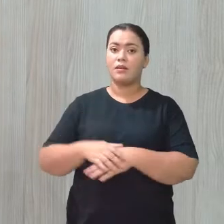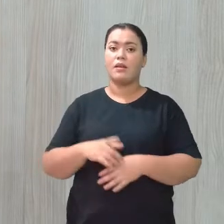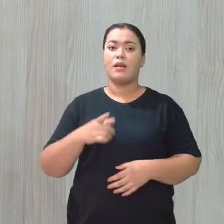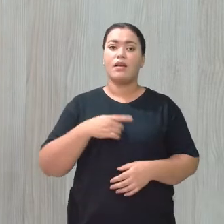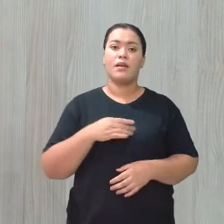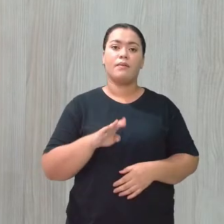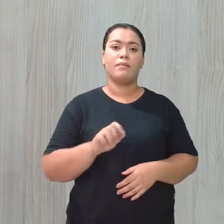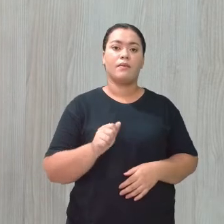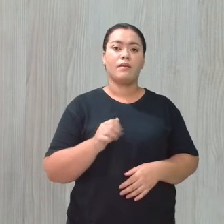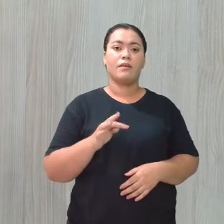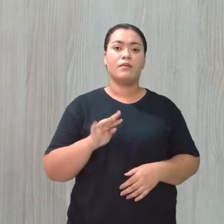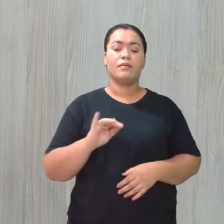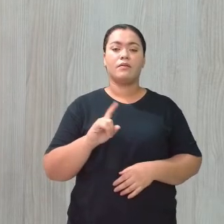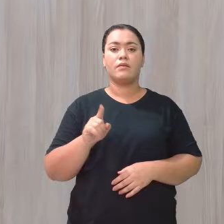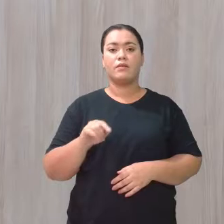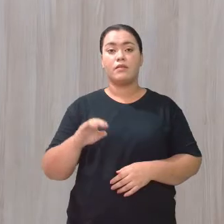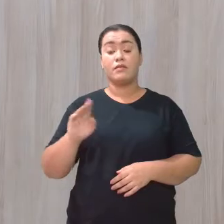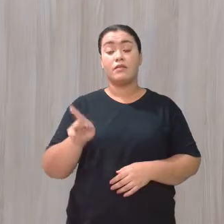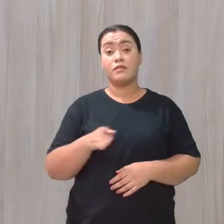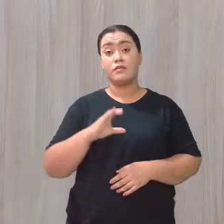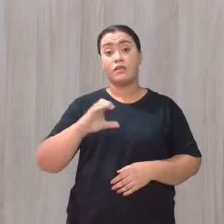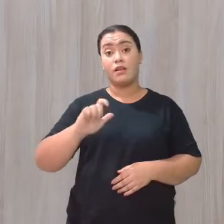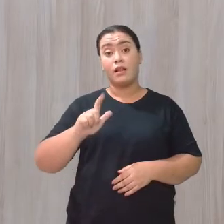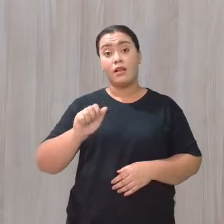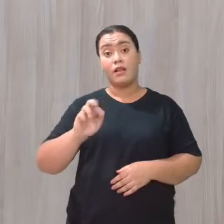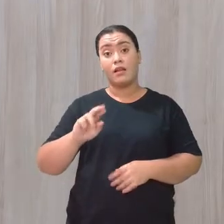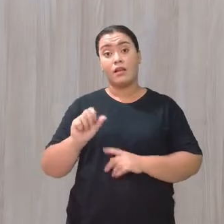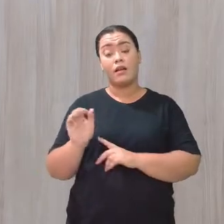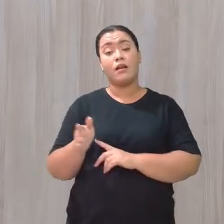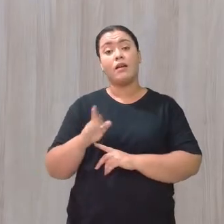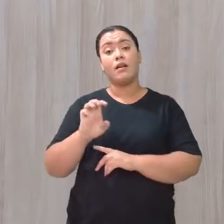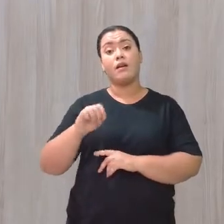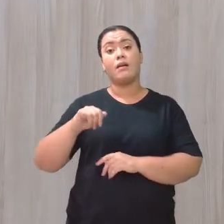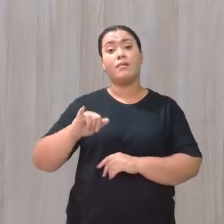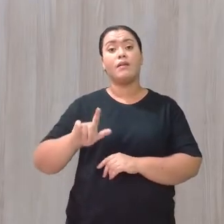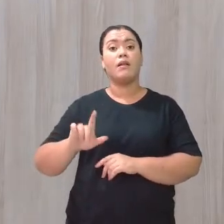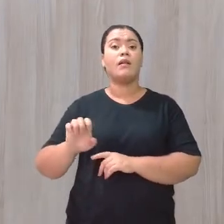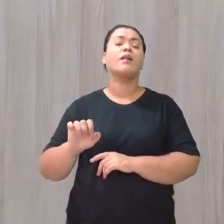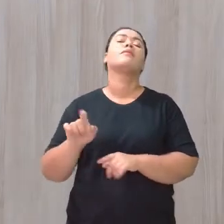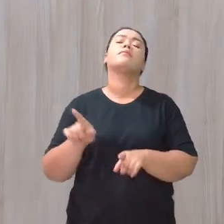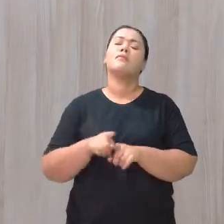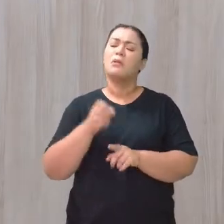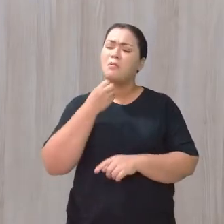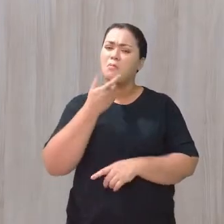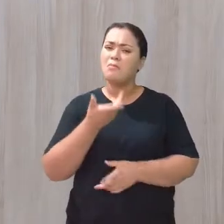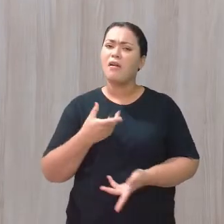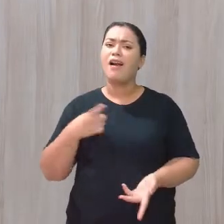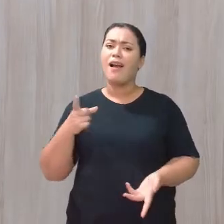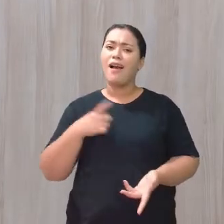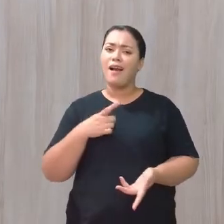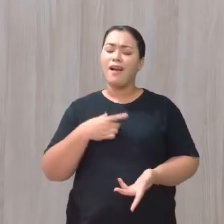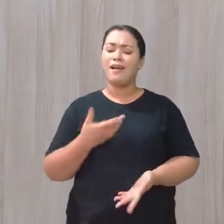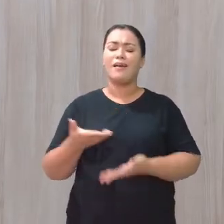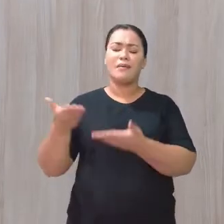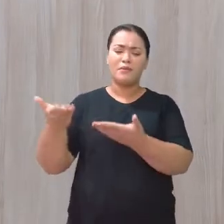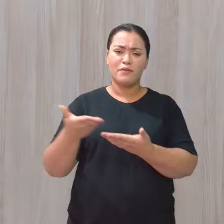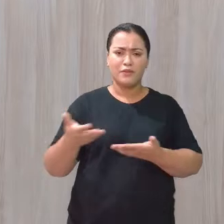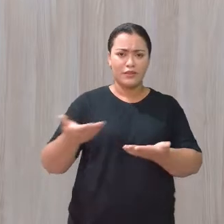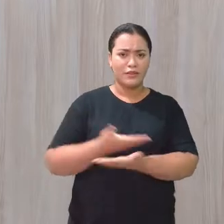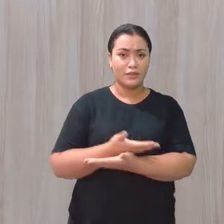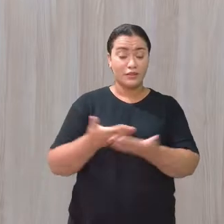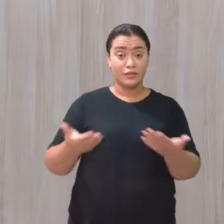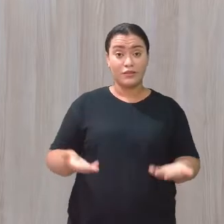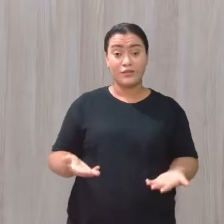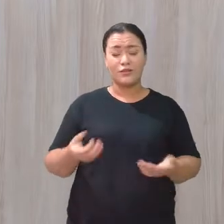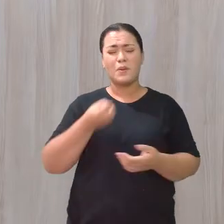e Emily. Ah, que bom, professora Isabel, que nós já estamos com 3 alunas participando. Beatriz, bem-vinda, Emily,